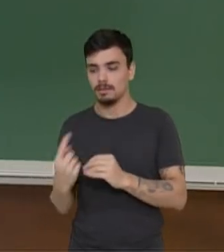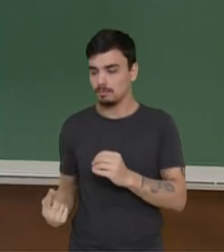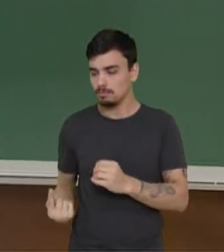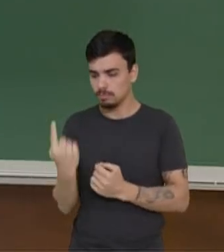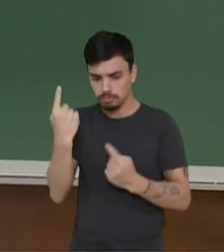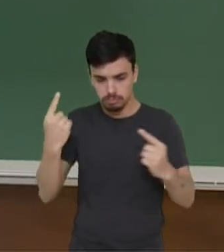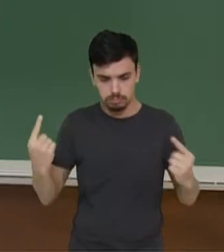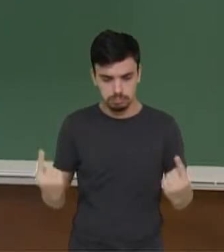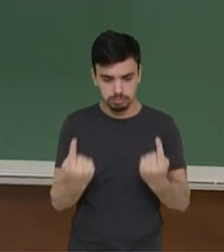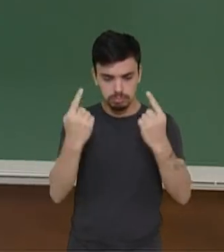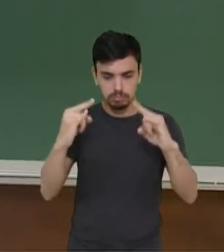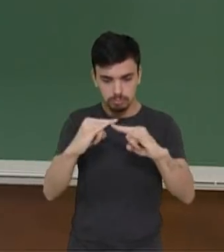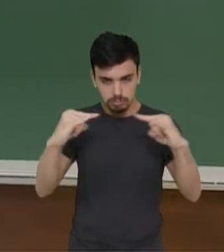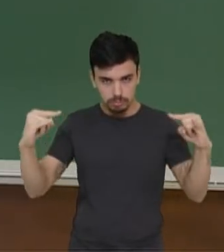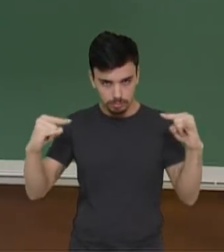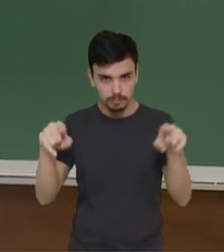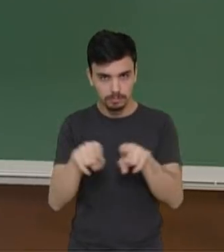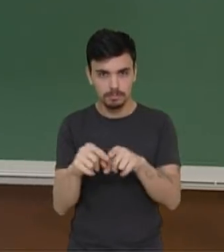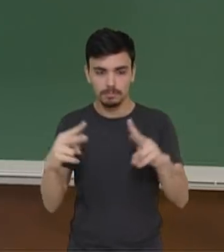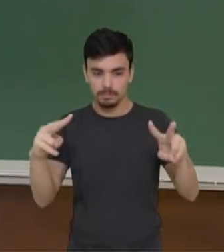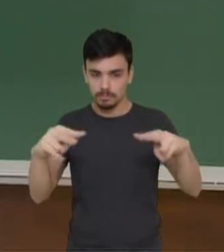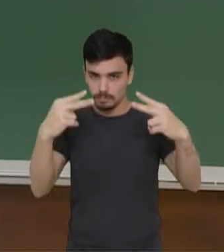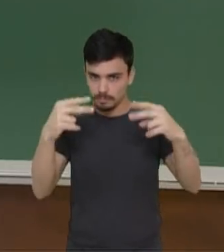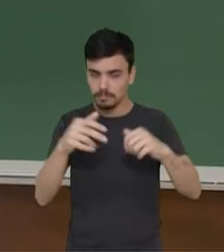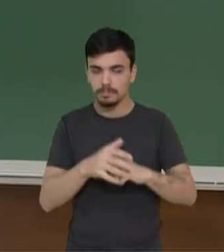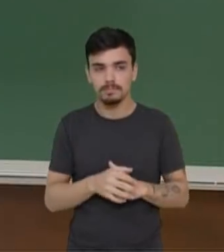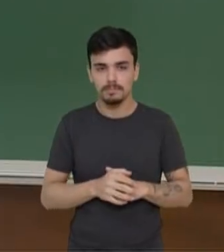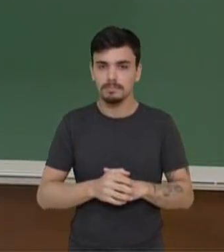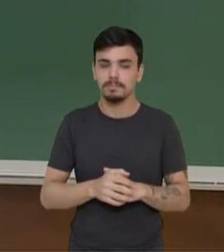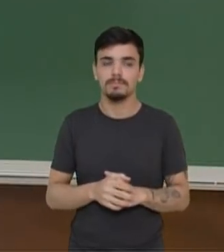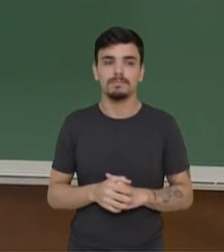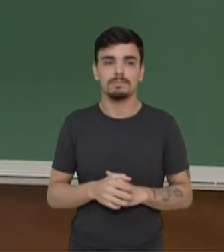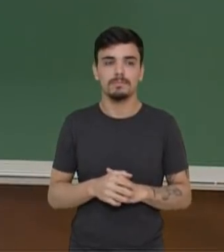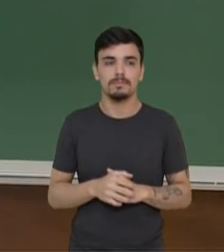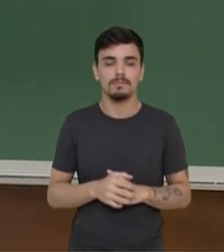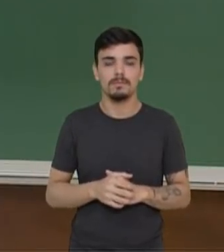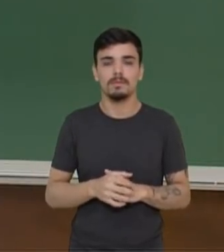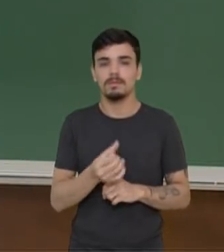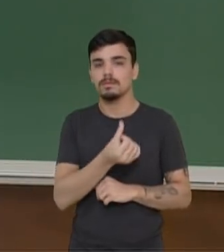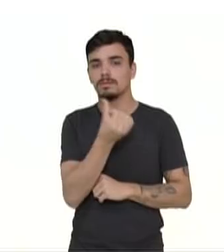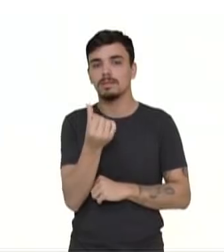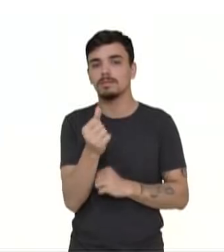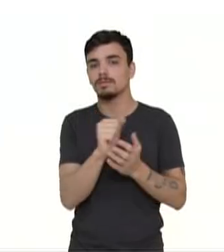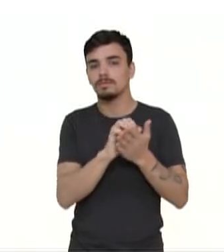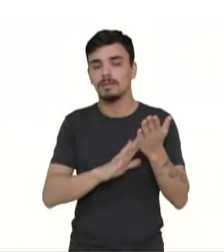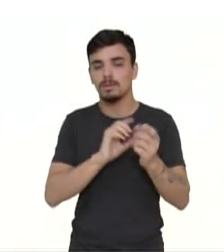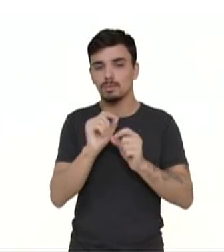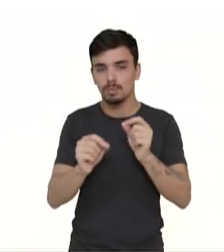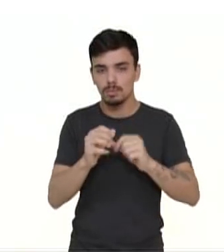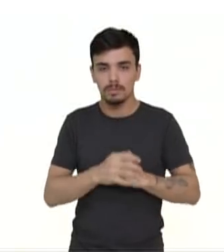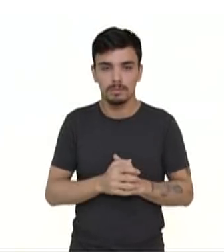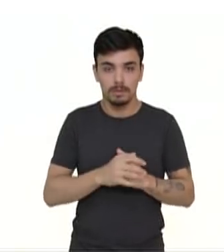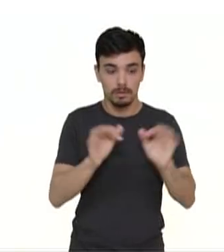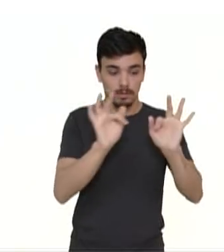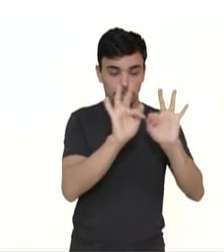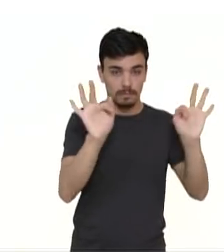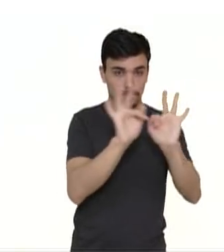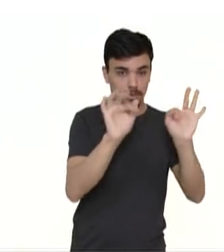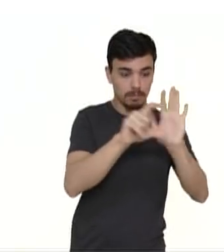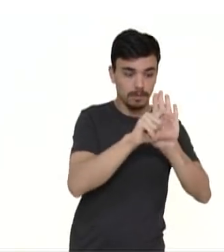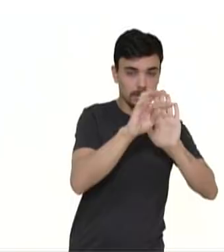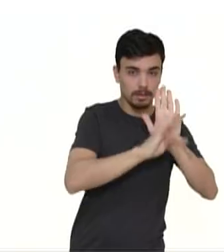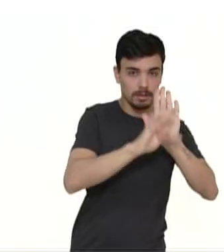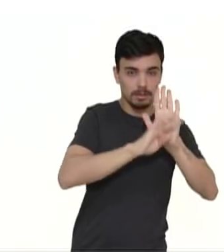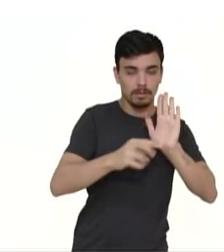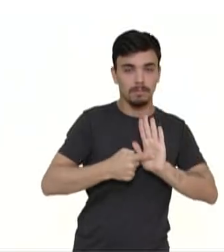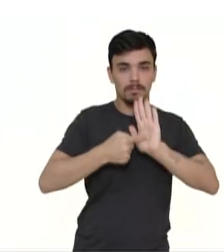dois por meio de um simples olhar, né? Numa situação corriqueira. Parabéns. Sexto exercício nosso. Que frase dessa parte do texto